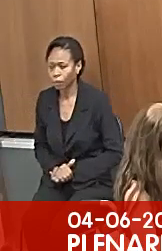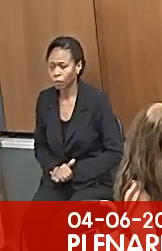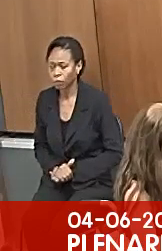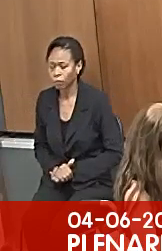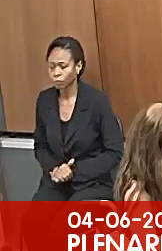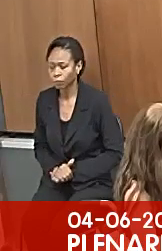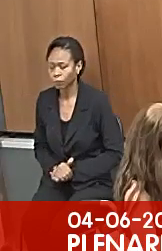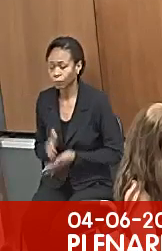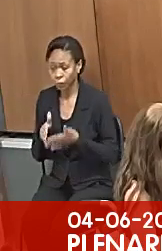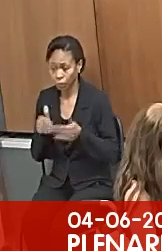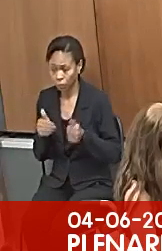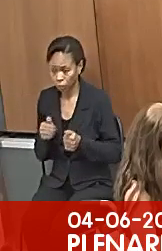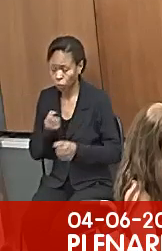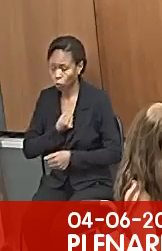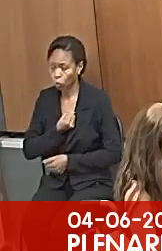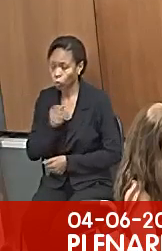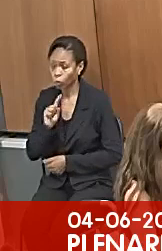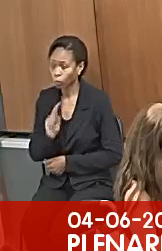Requerimento número